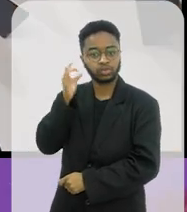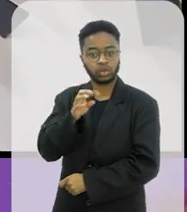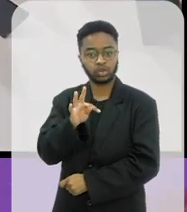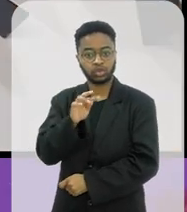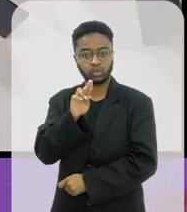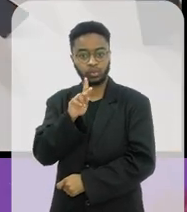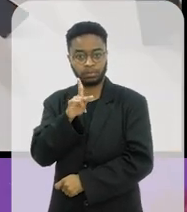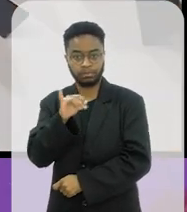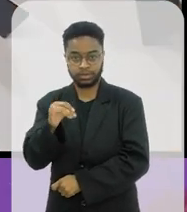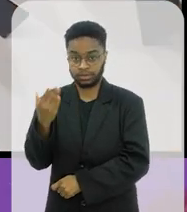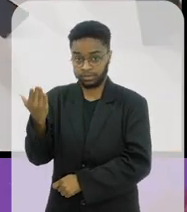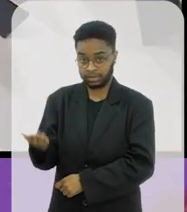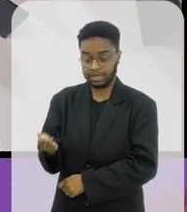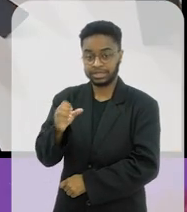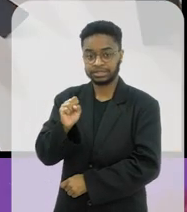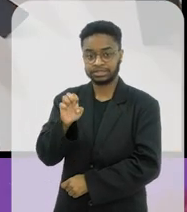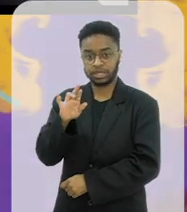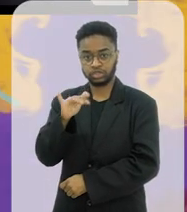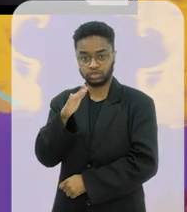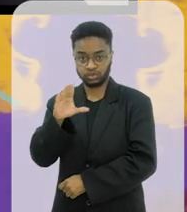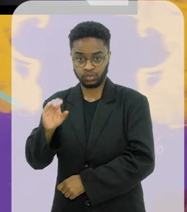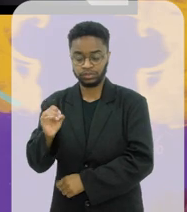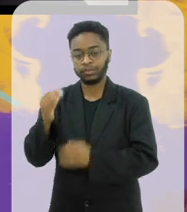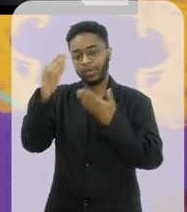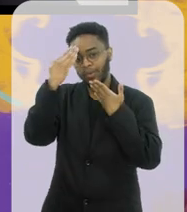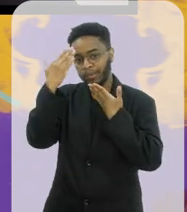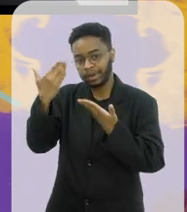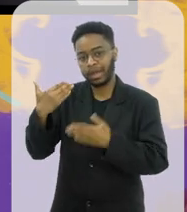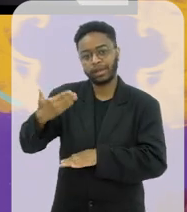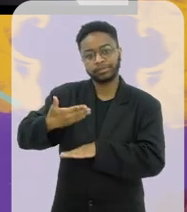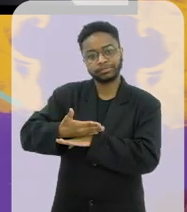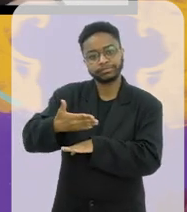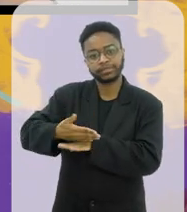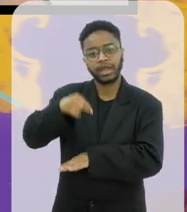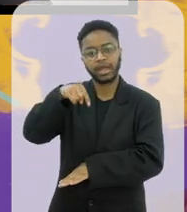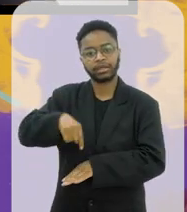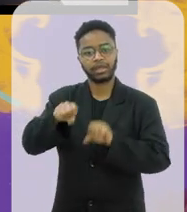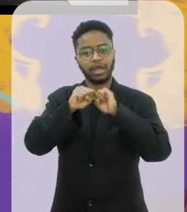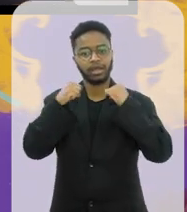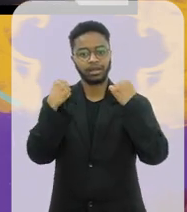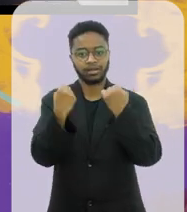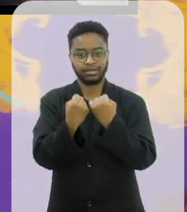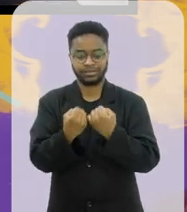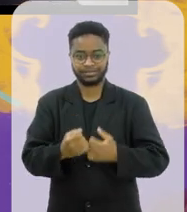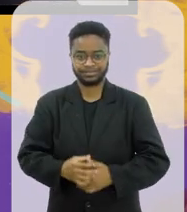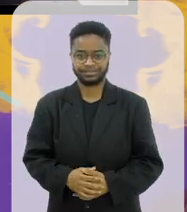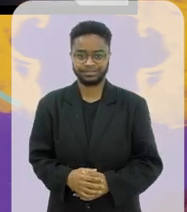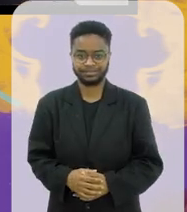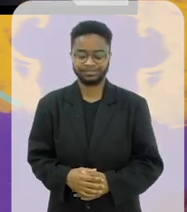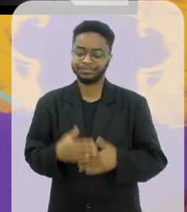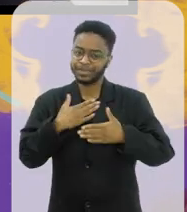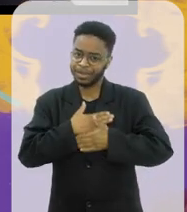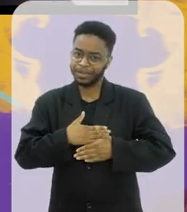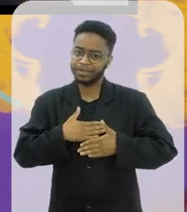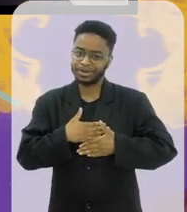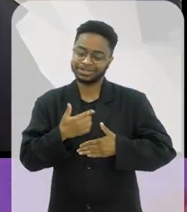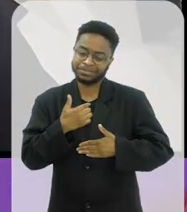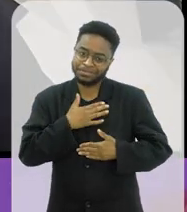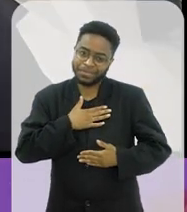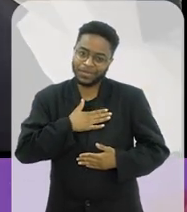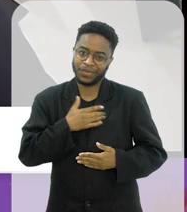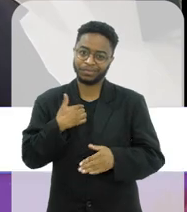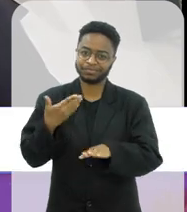Guimarães. Sérgio, a nossa saudação a você. Obrigado pela presença aqui no Arena Esportiva. Prazer é todo meu,